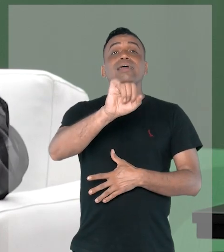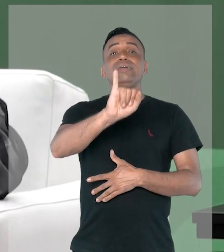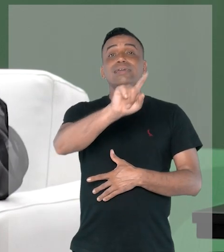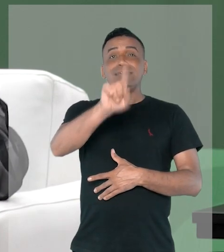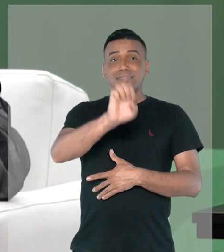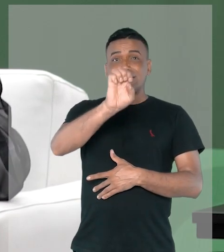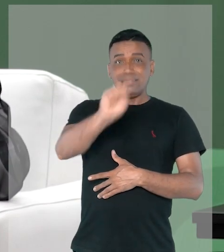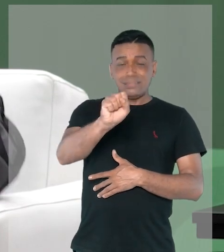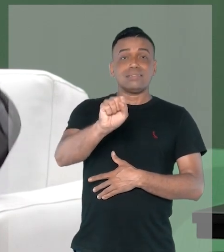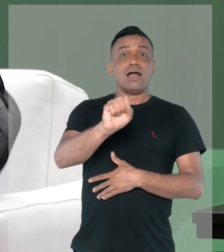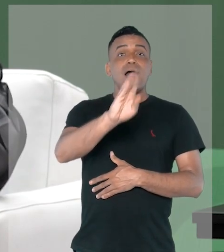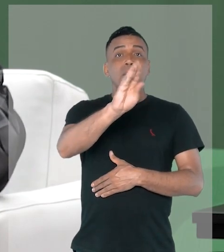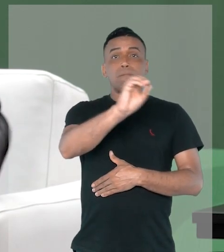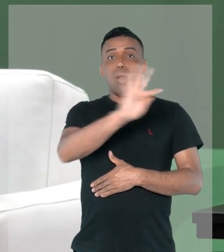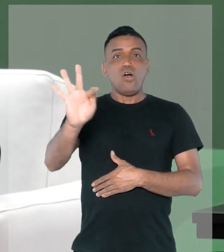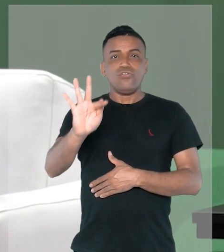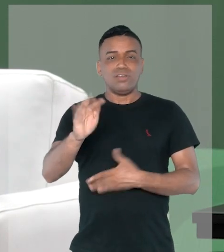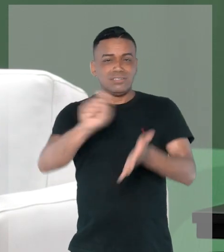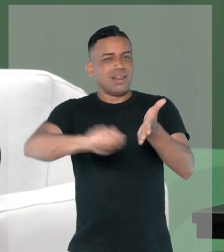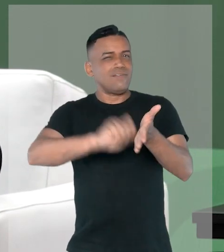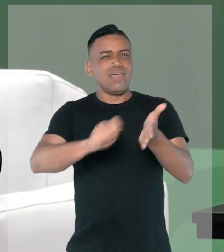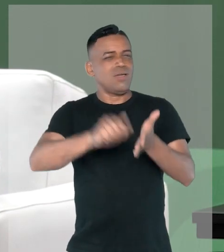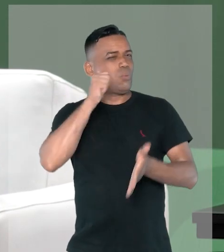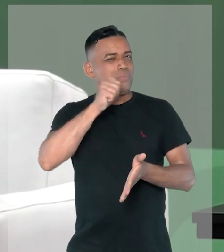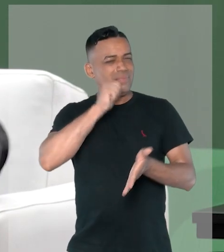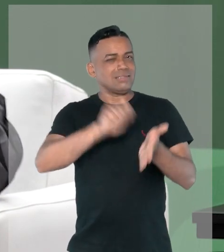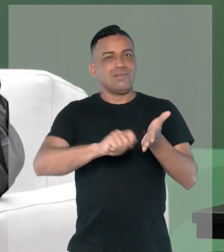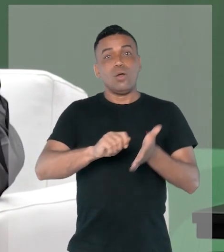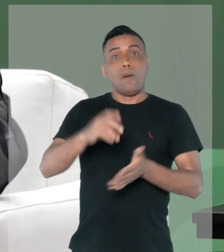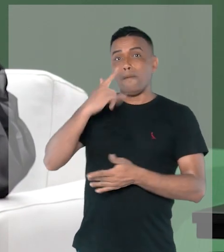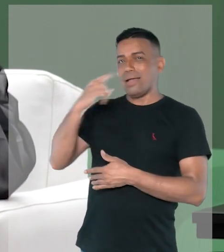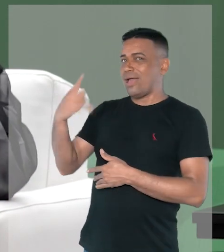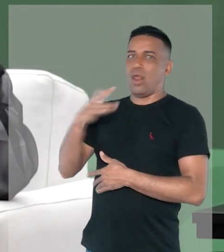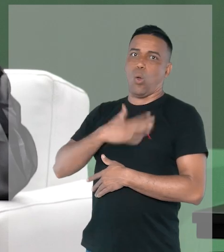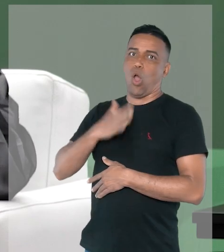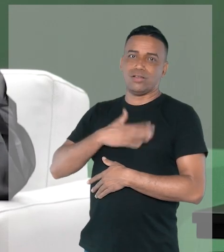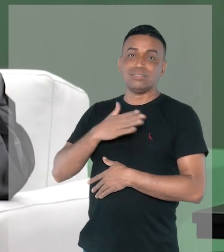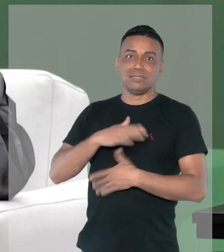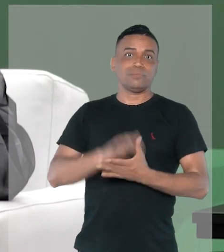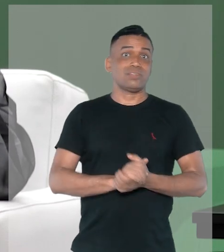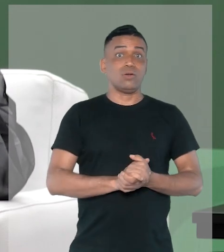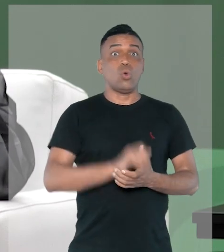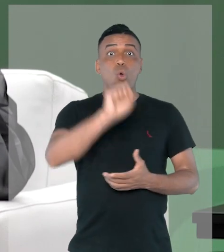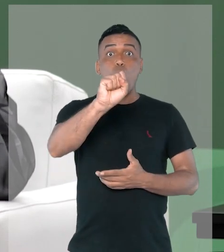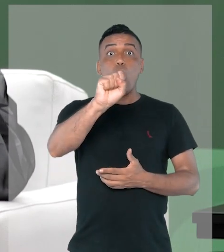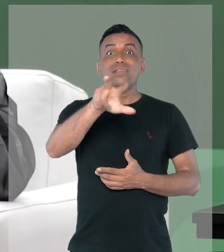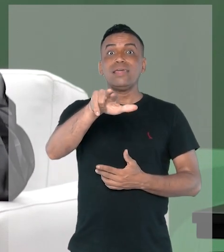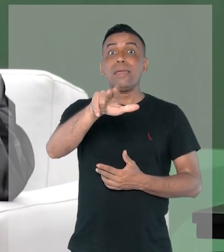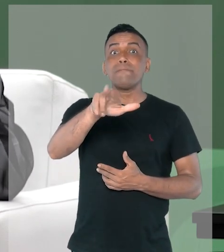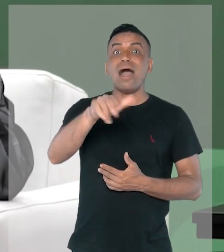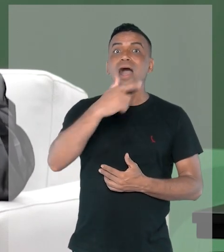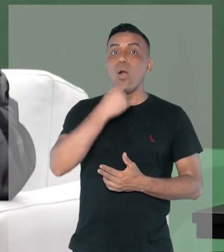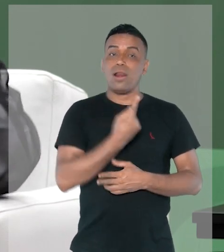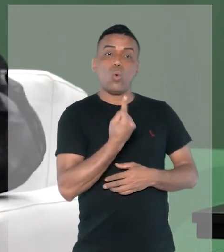livro maravilhoso, que o Leonardo Boff não gosta muito, porque a Isis é muito danadinha, né? A Isis, 8 irmãos. Ela